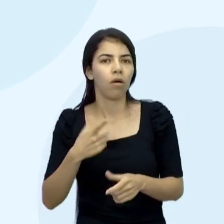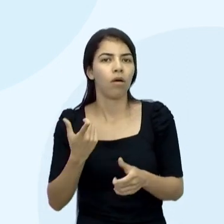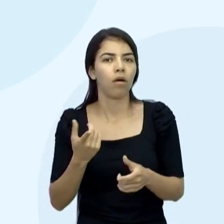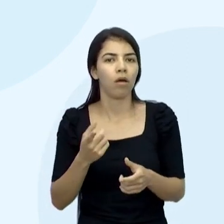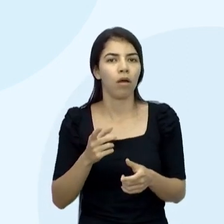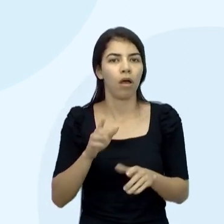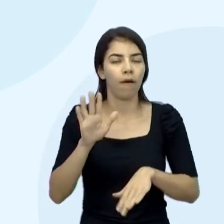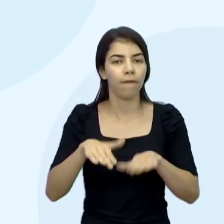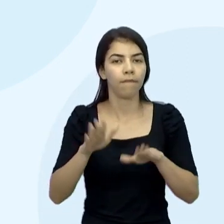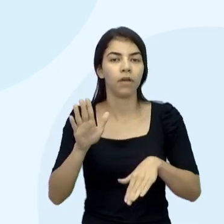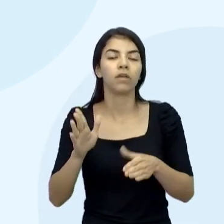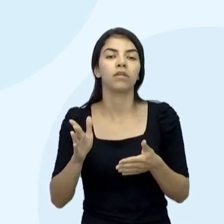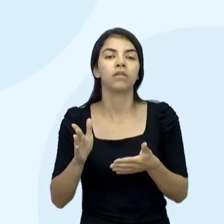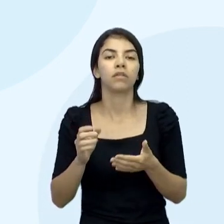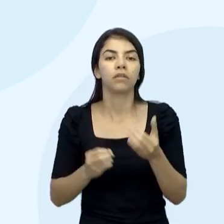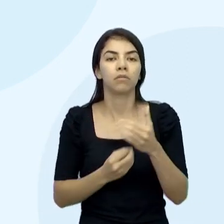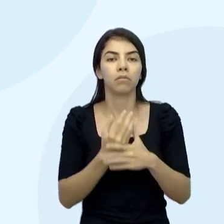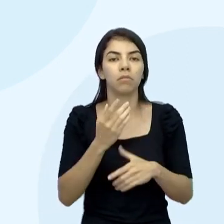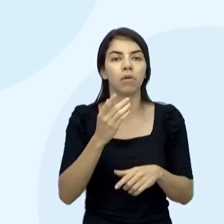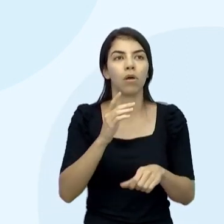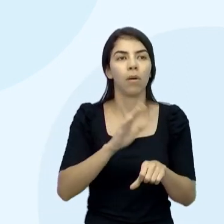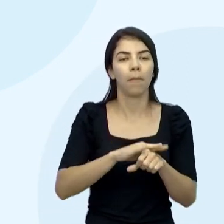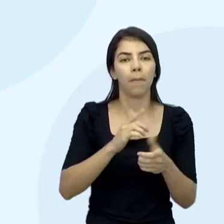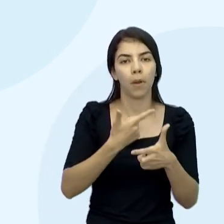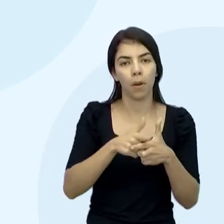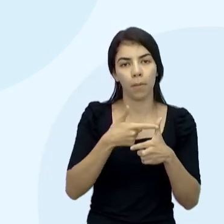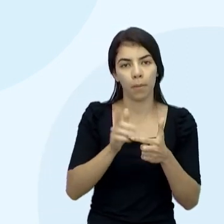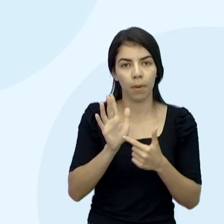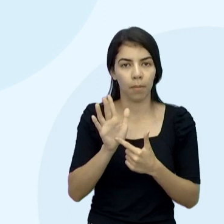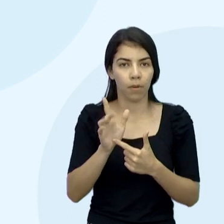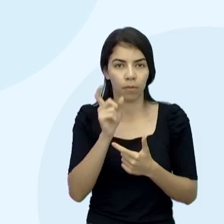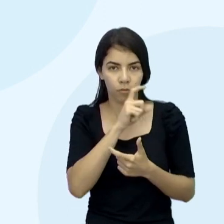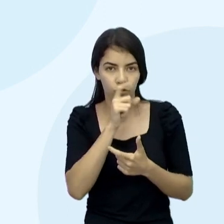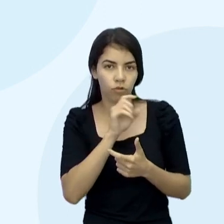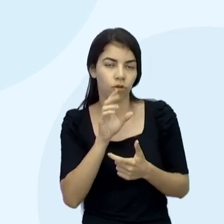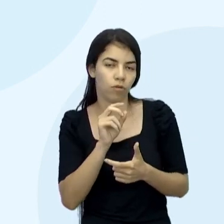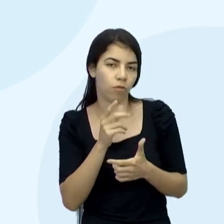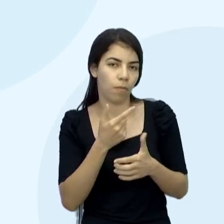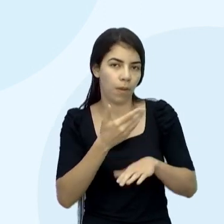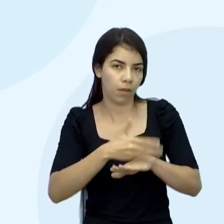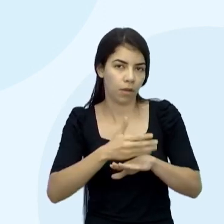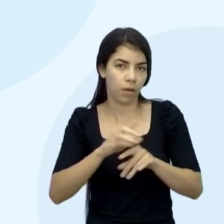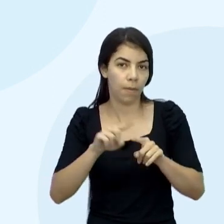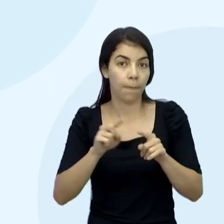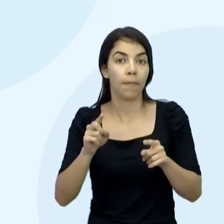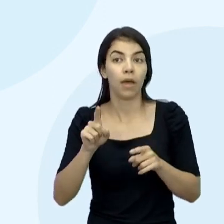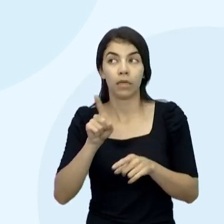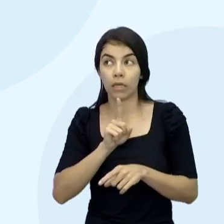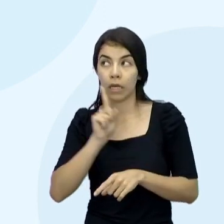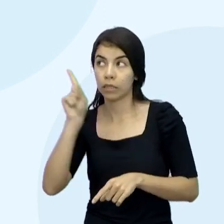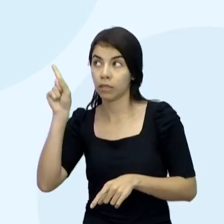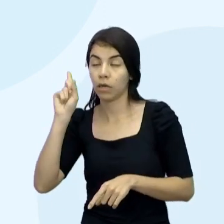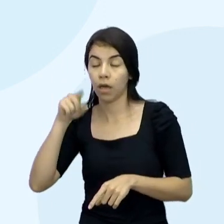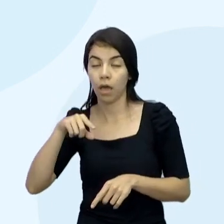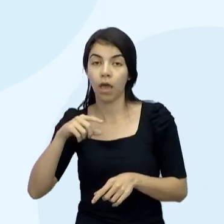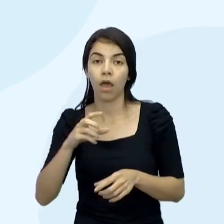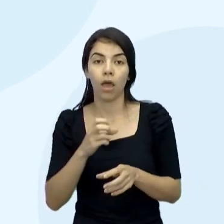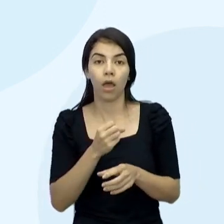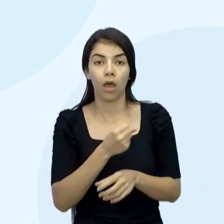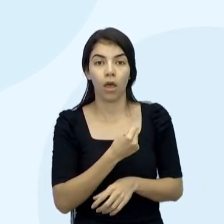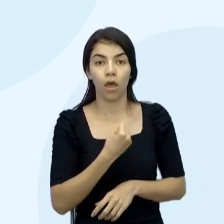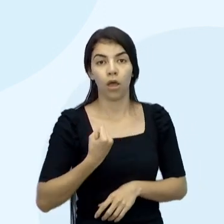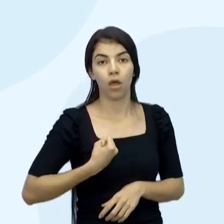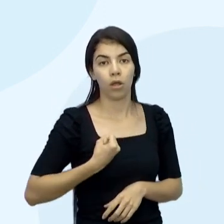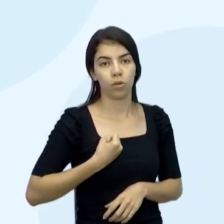dados fictícios para ilustrar situações de problema, mas esse caso específico não. Nesse caso específico são dados